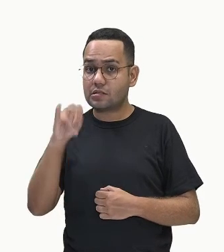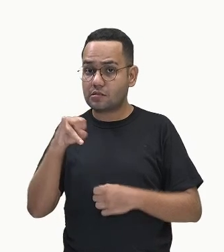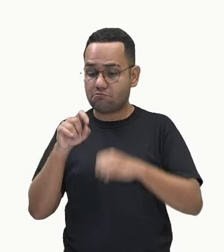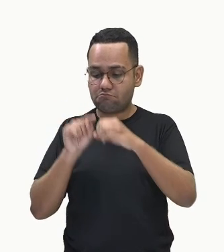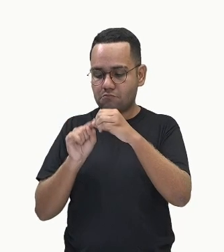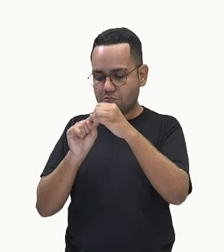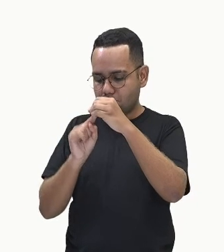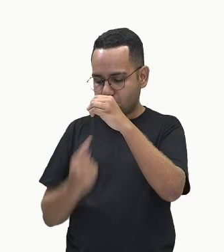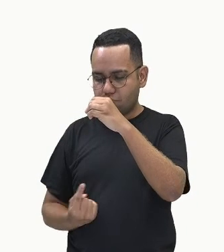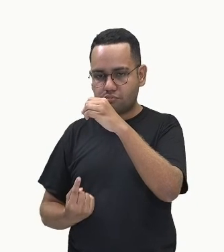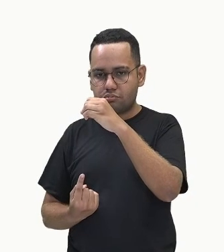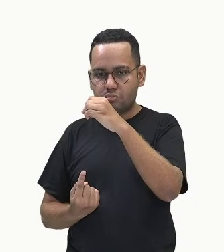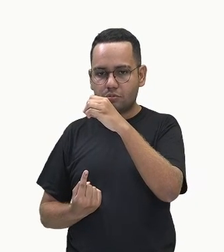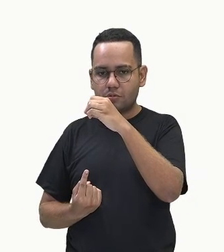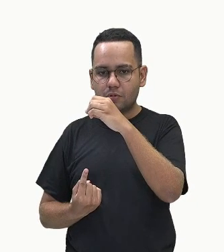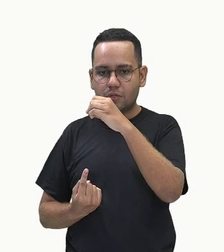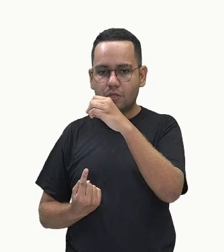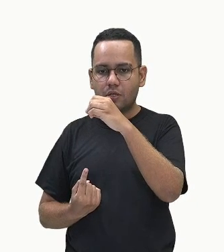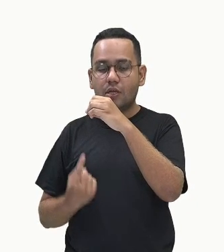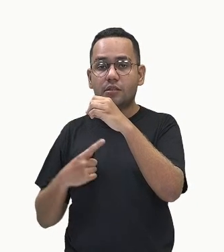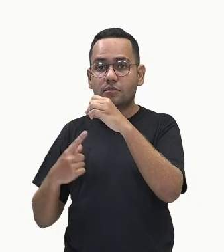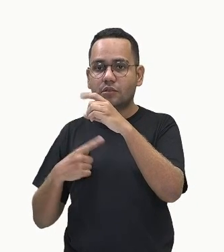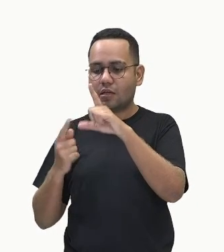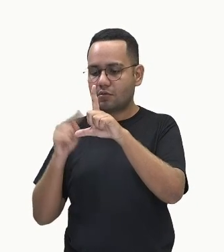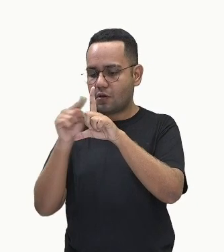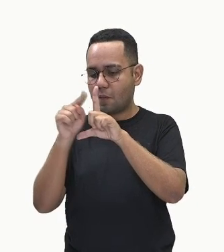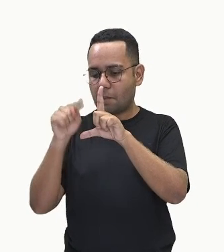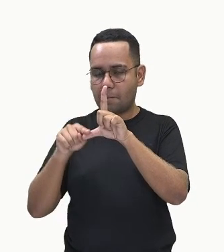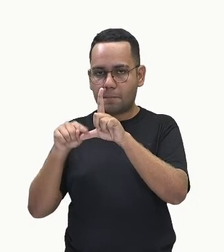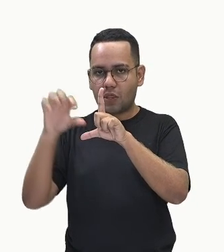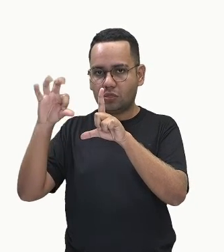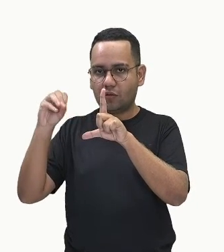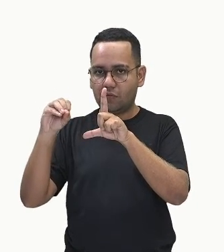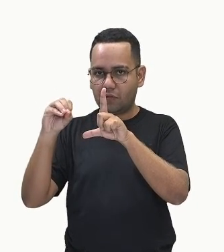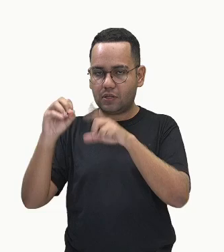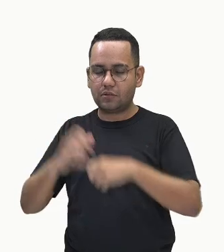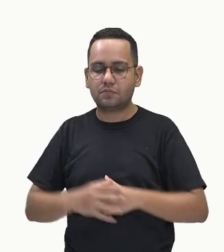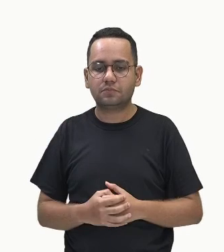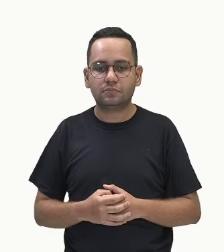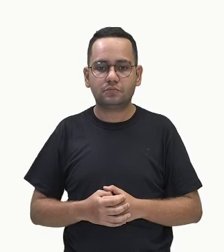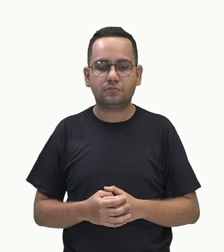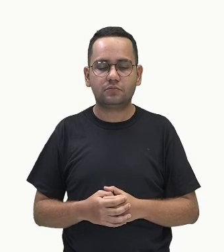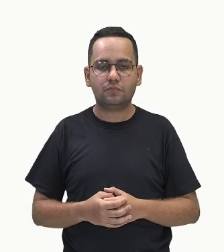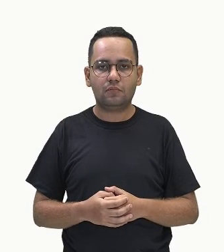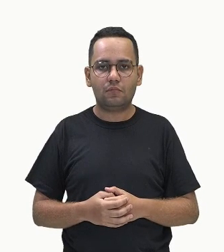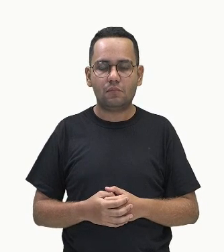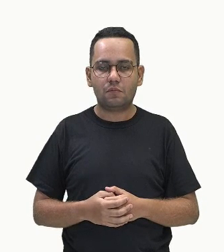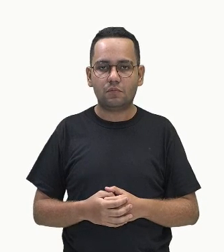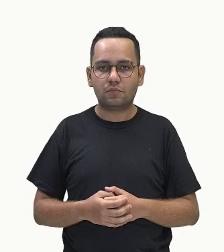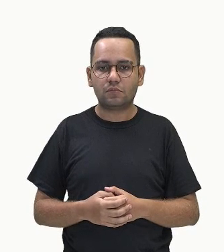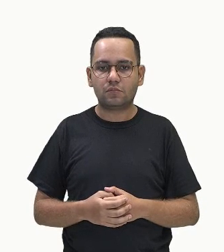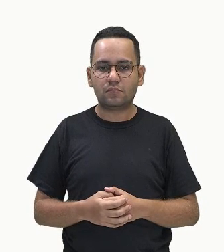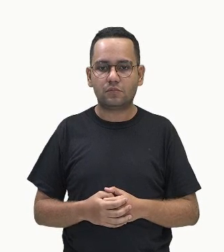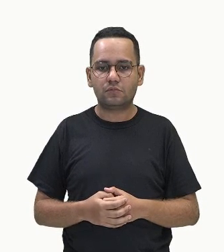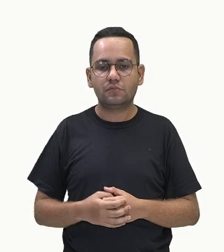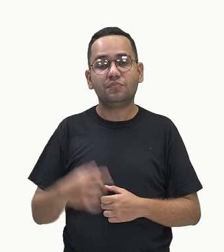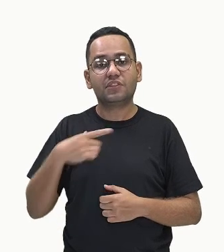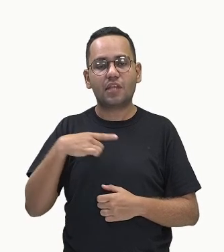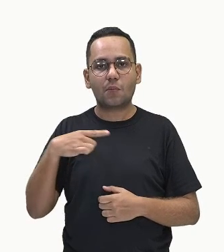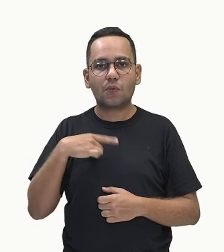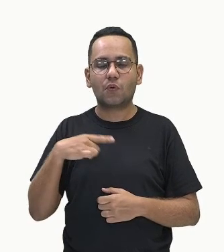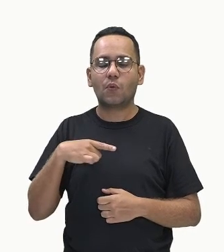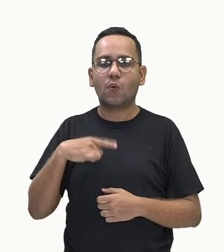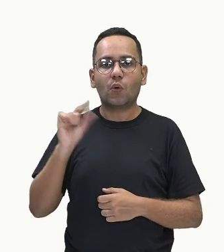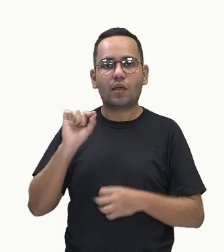forma perpendicular, formando um ângulo de 90 graus, isso significa, então, que eu tenho a altura de um